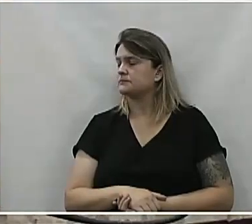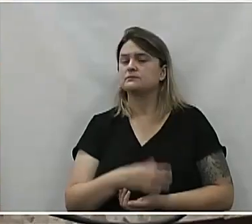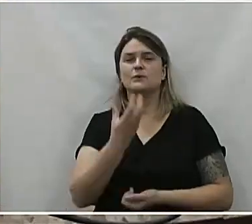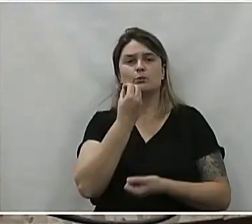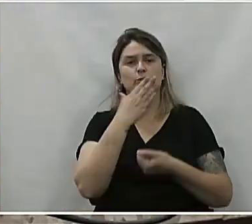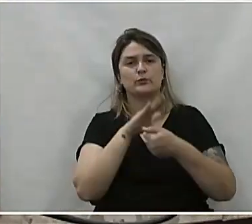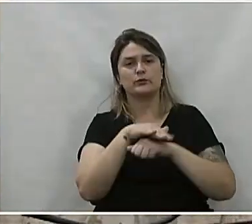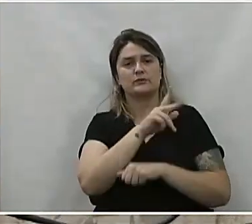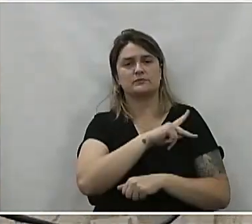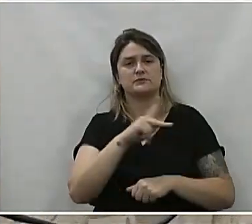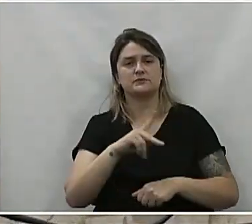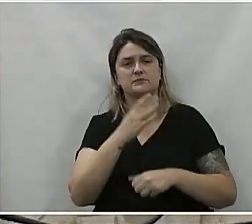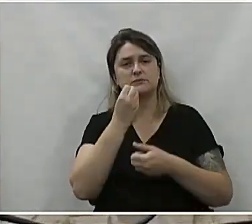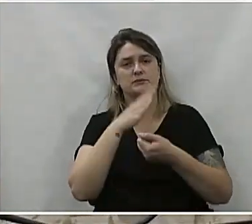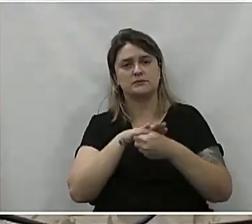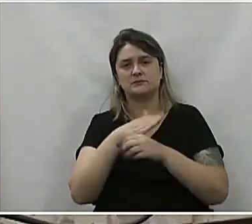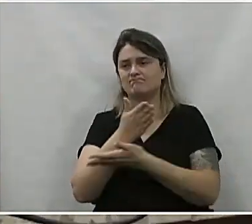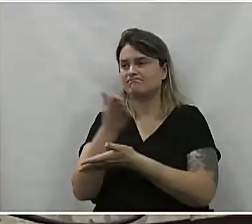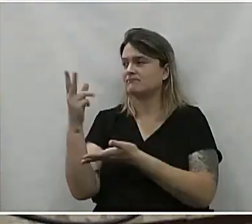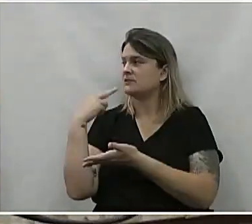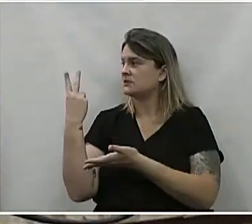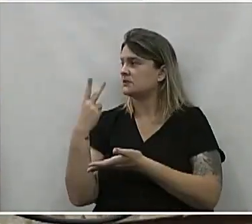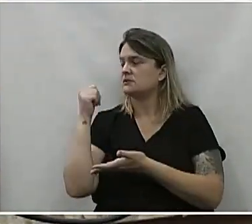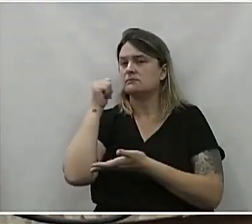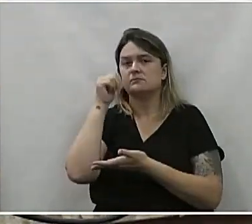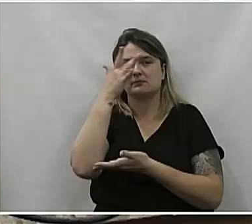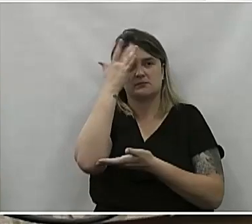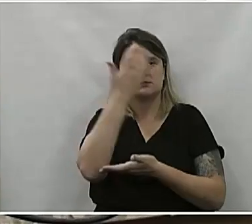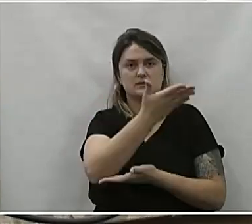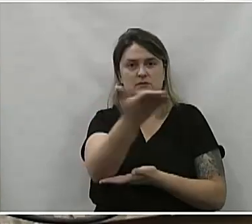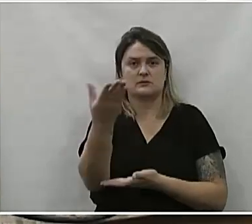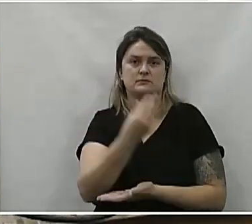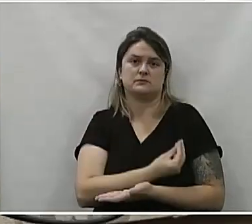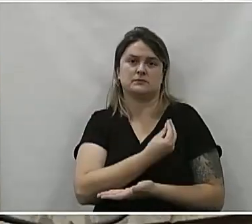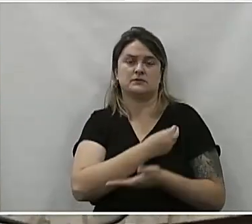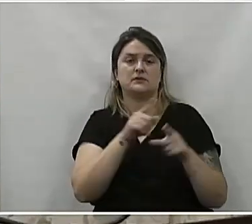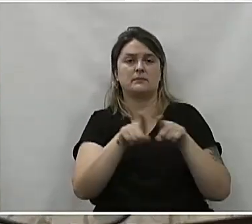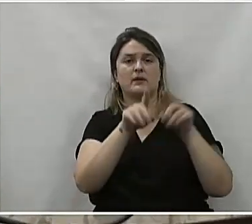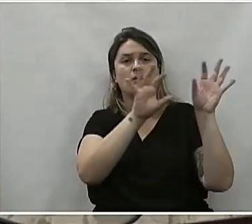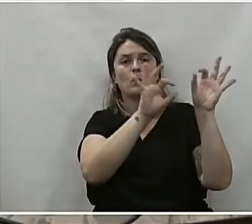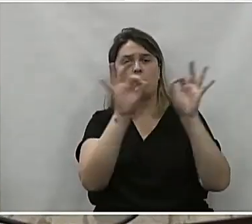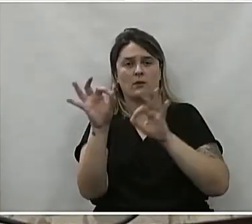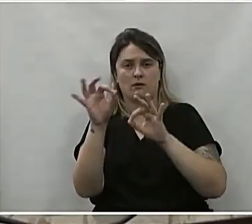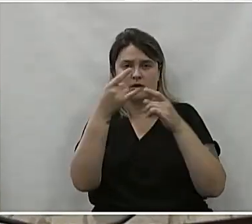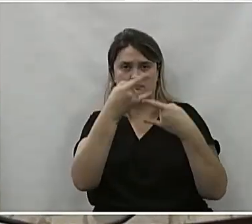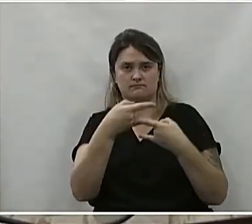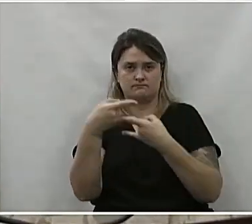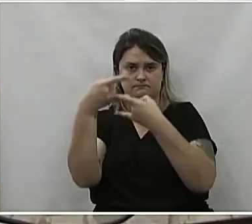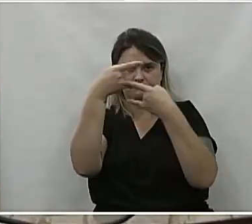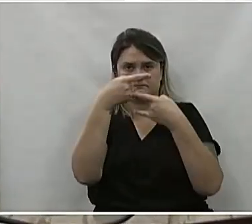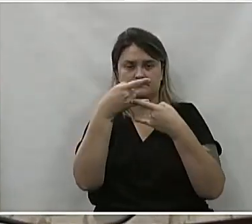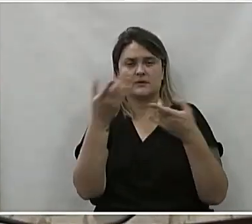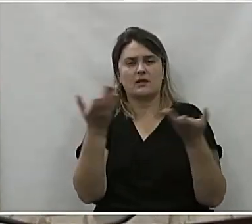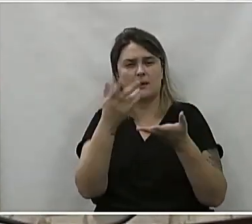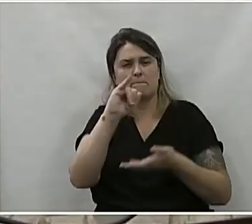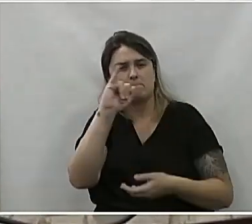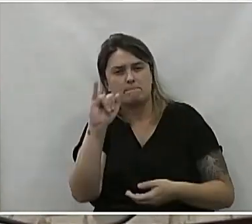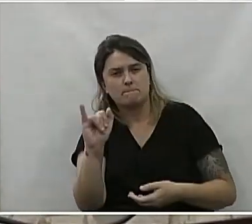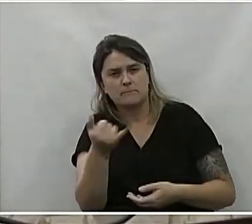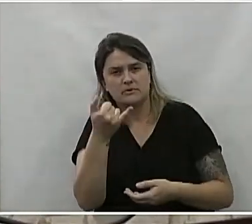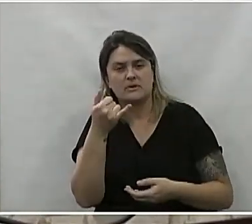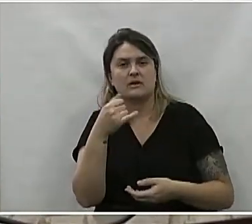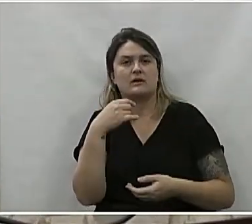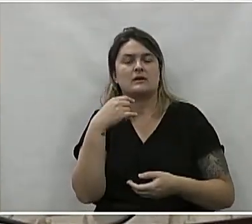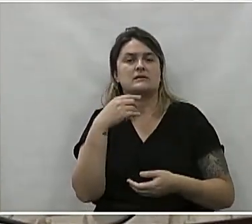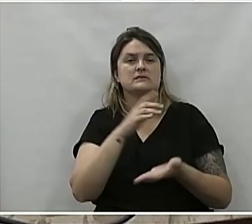Boa noite senhor presidente Boa noite aos nobres colegas A todas e a todos Que estão aqui presentes A quem nos acompanha de casa Quero aproveitar Que o